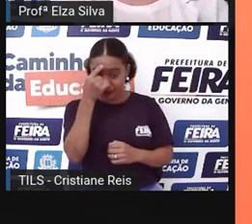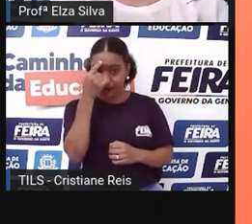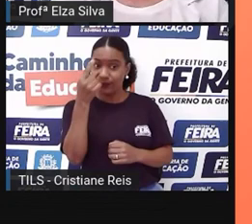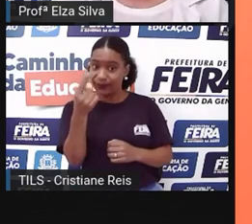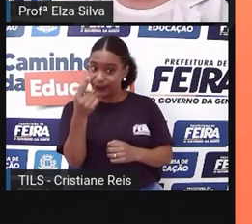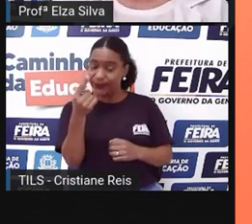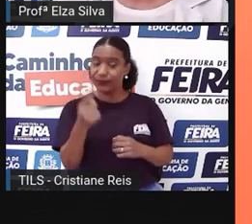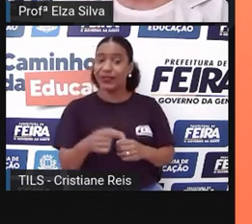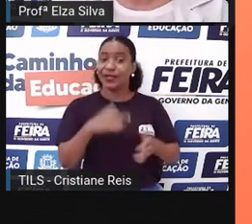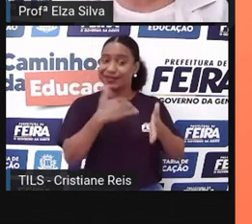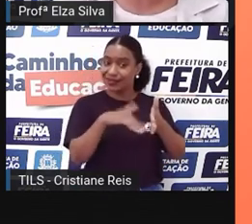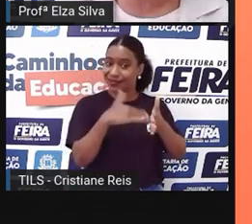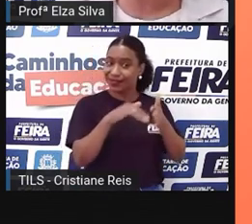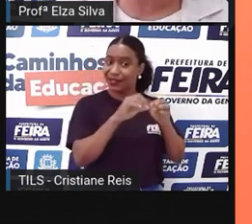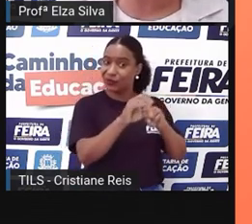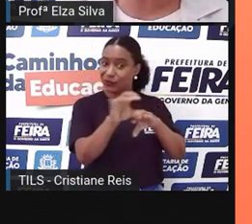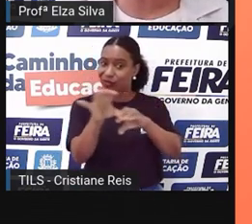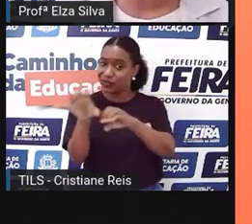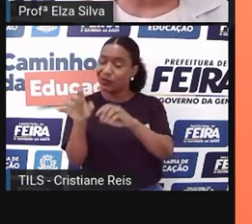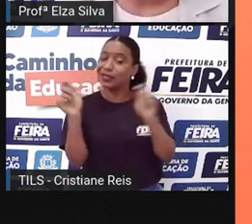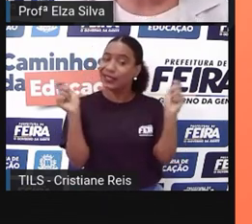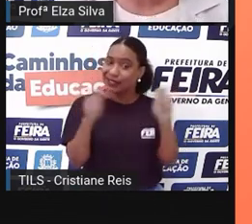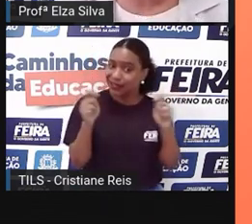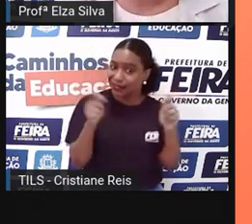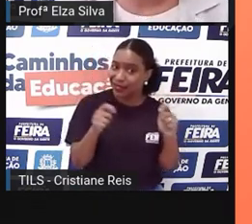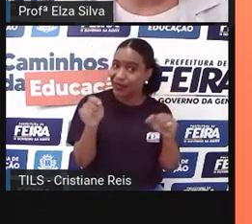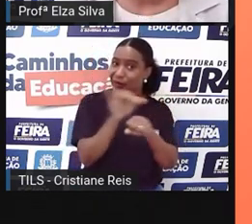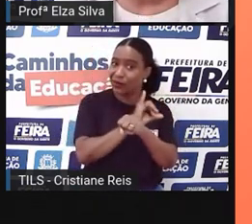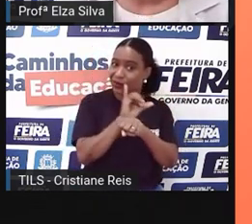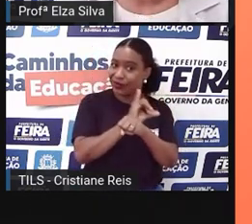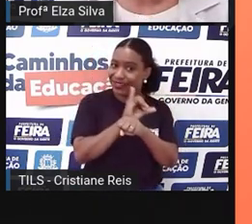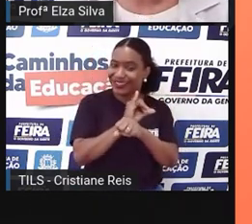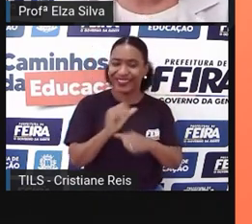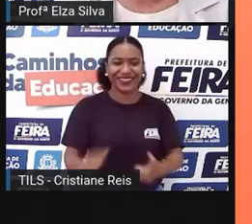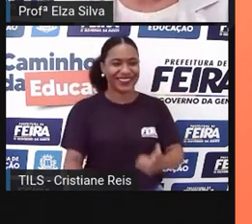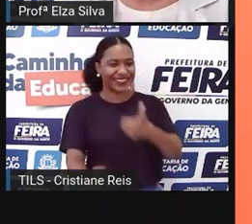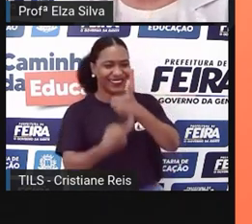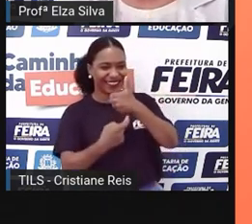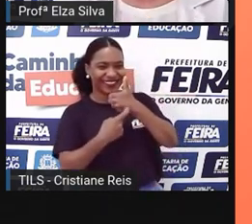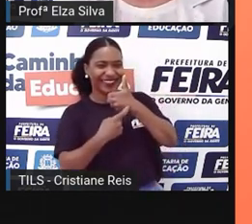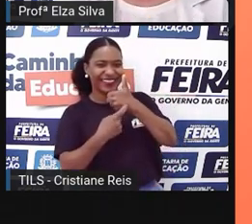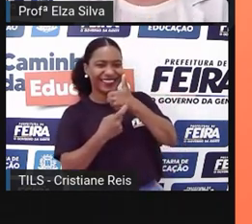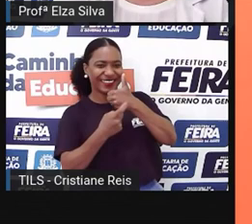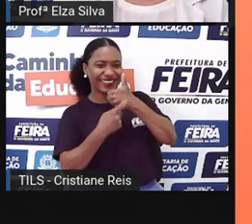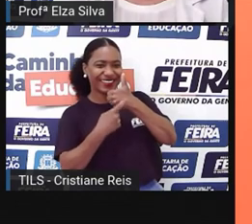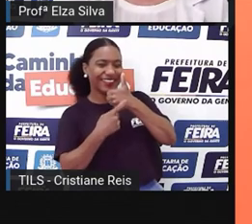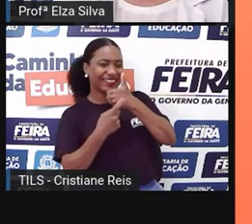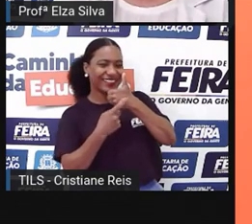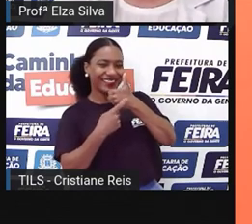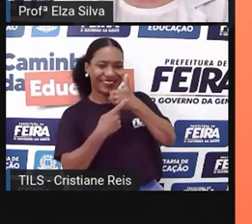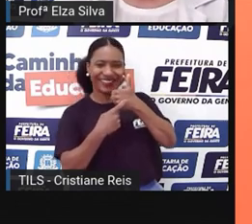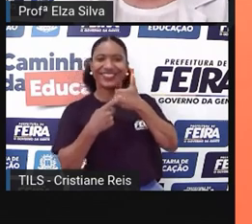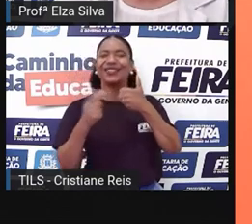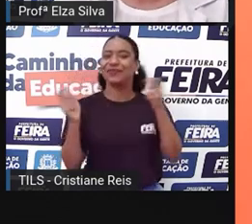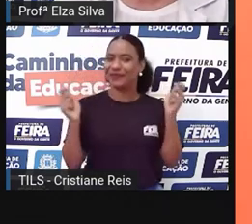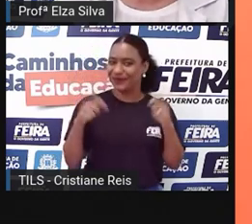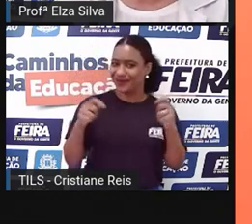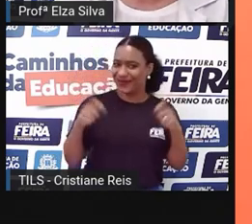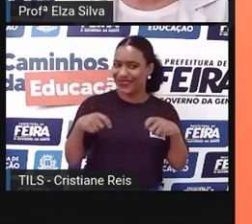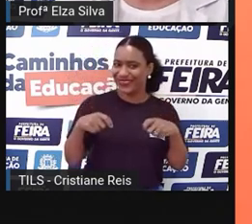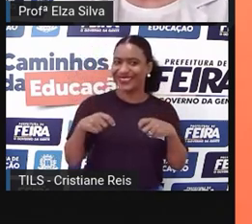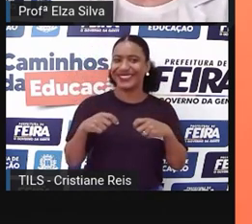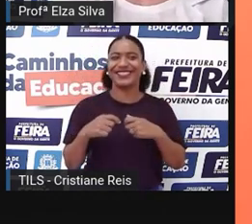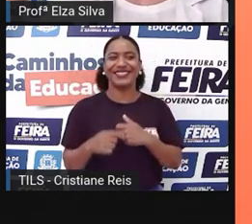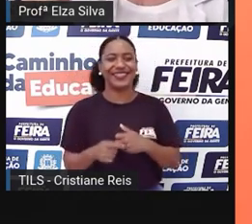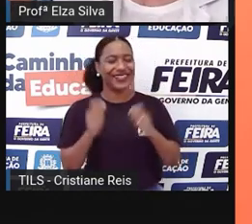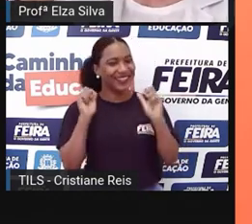da Seduc no YouTube, se for possível. E olha, clica lá no like e curte as nossas aulas. Ok,